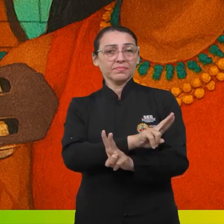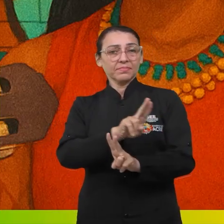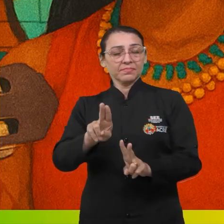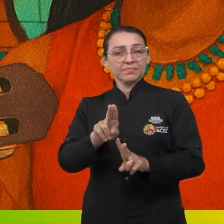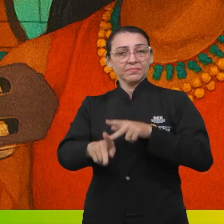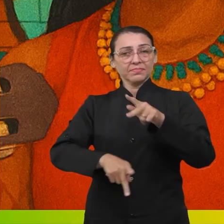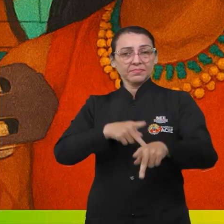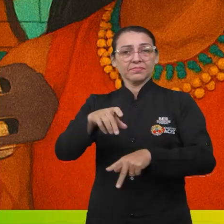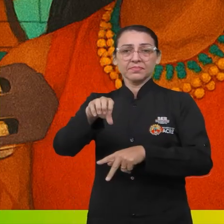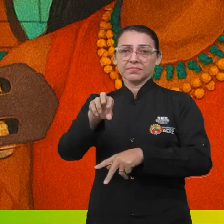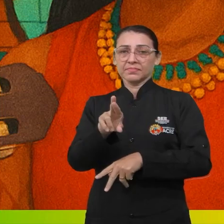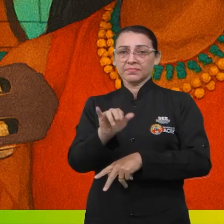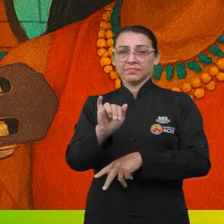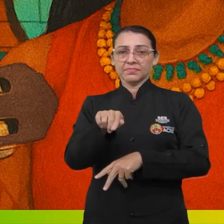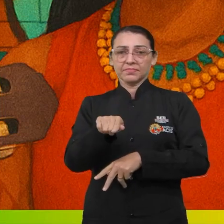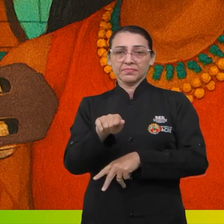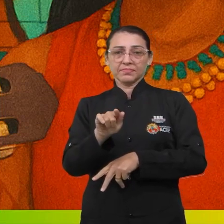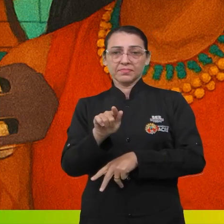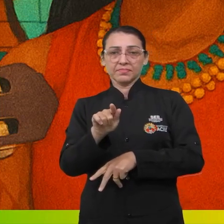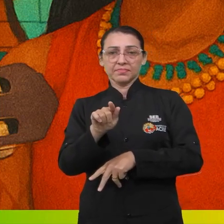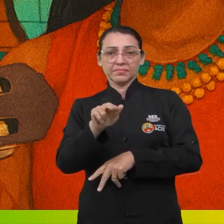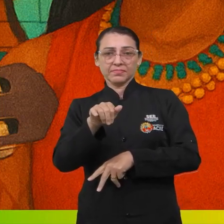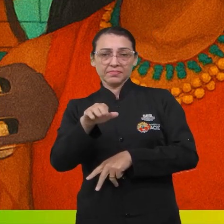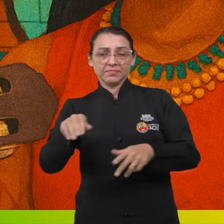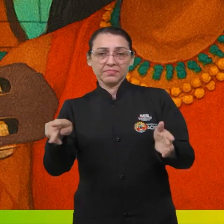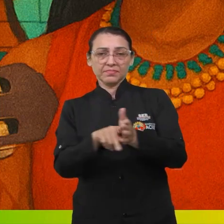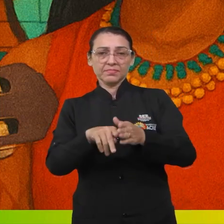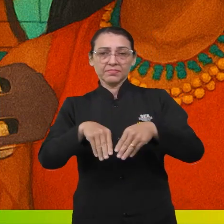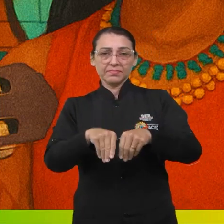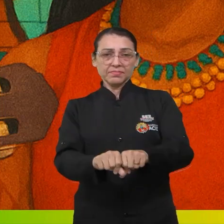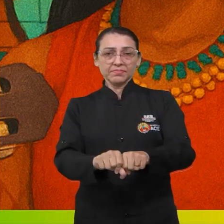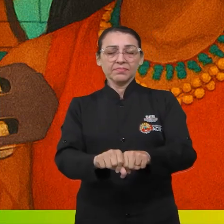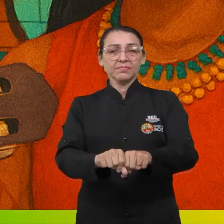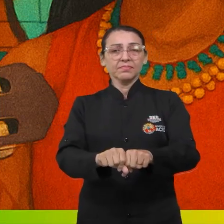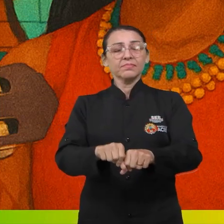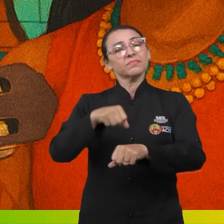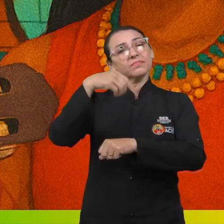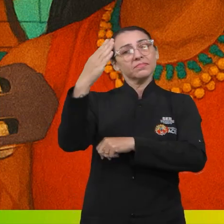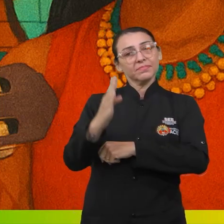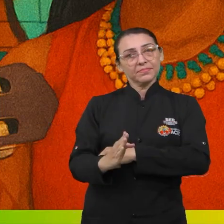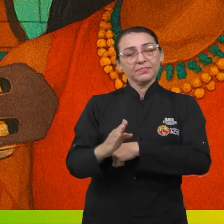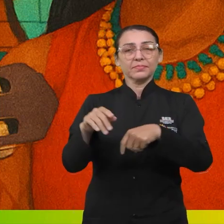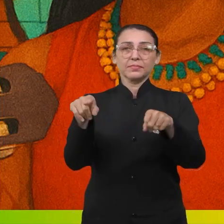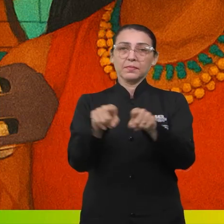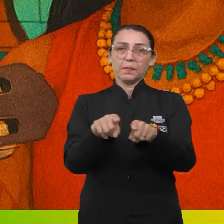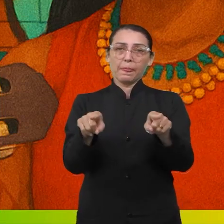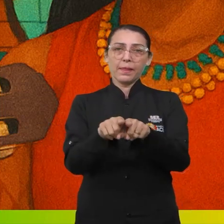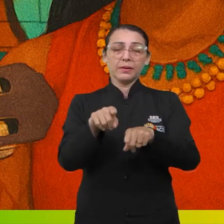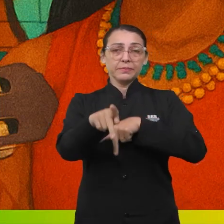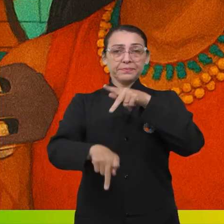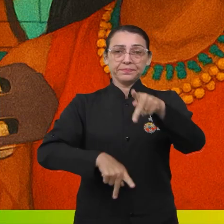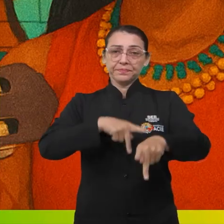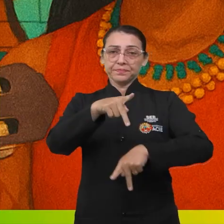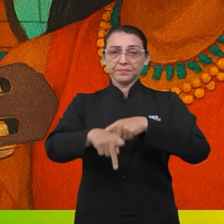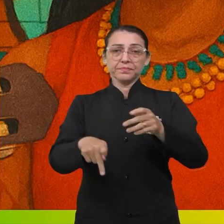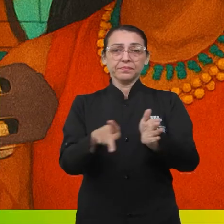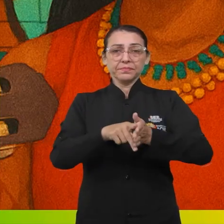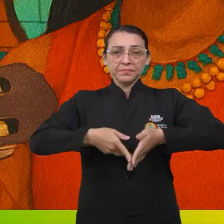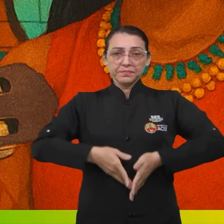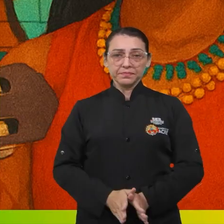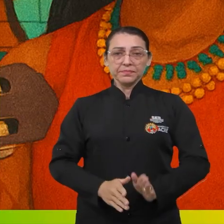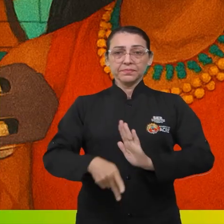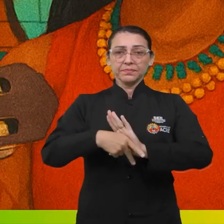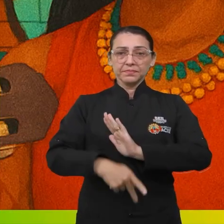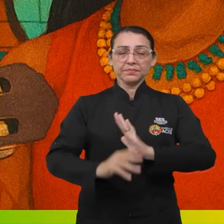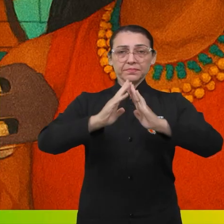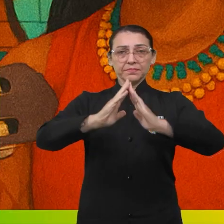os povos originários, os donos das terras do Brasil, e eram os povos nativos.